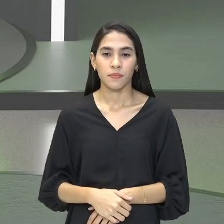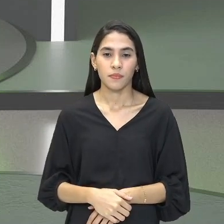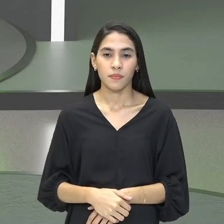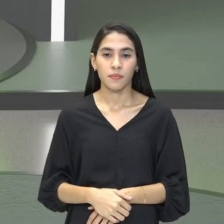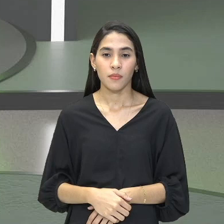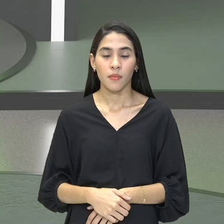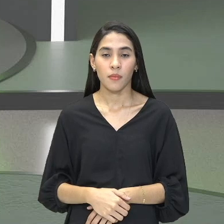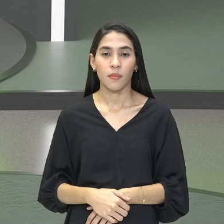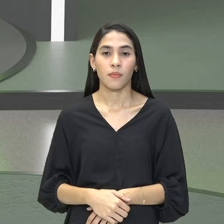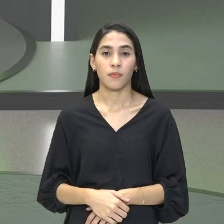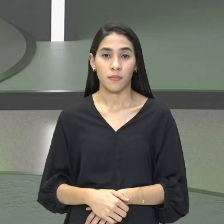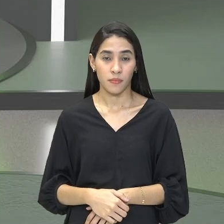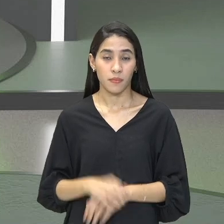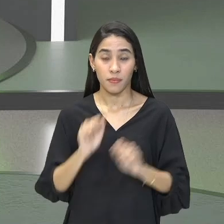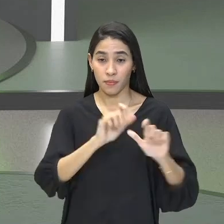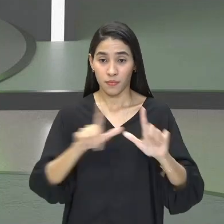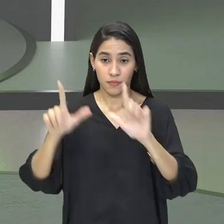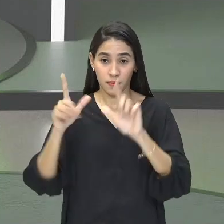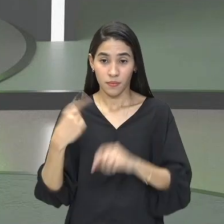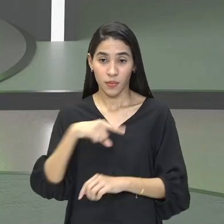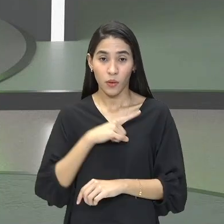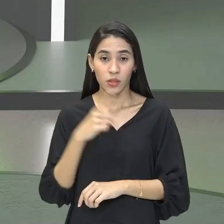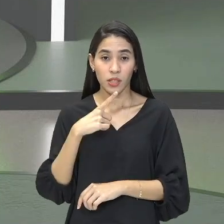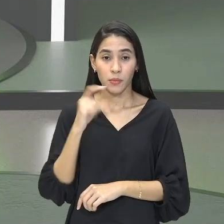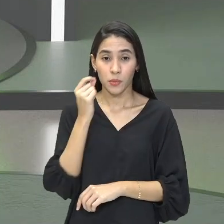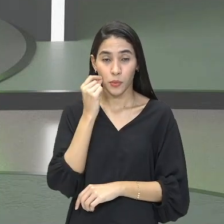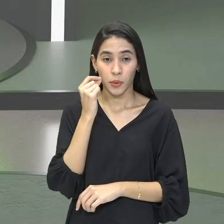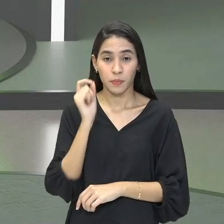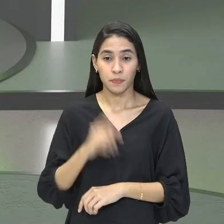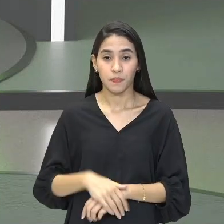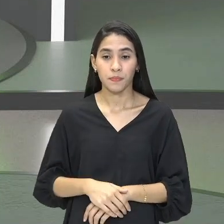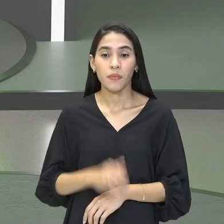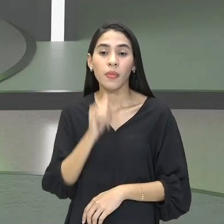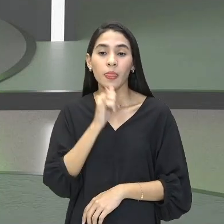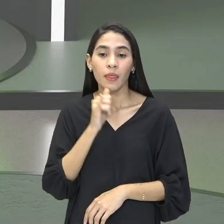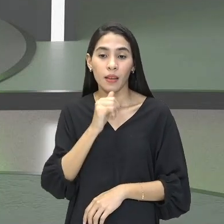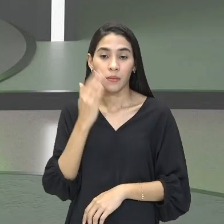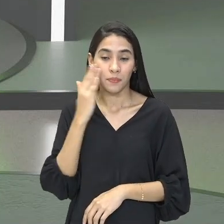no próximo slide, nós vamos ter aí exemplos,